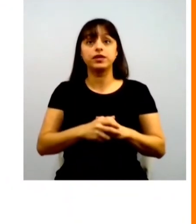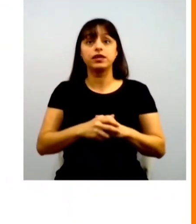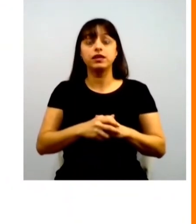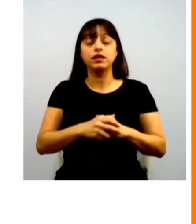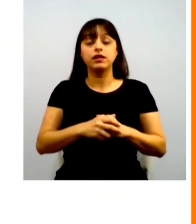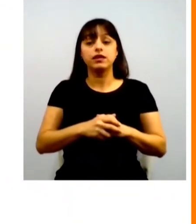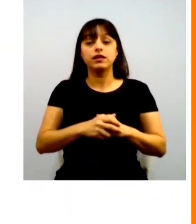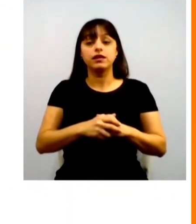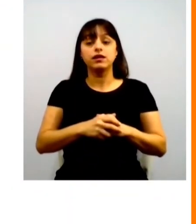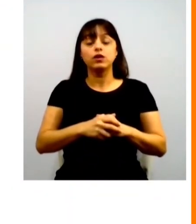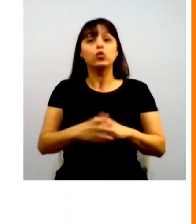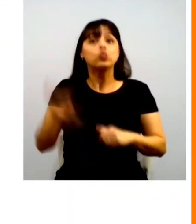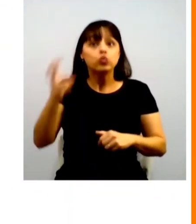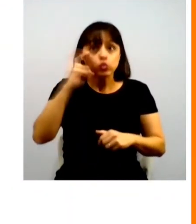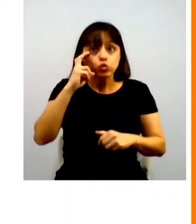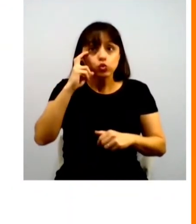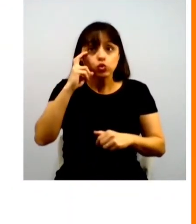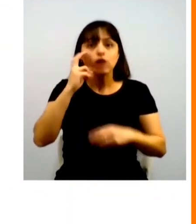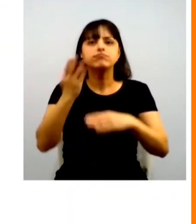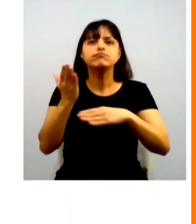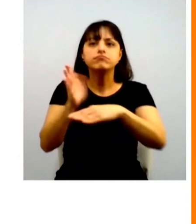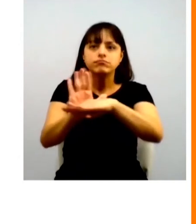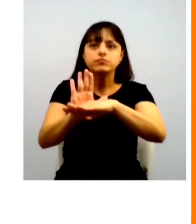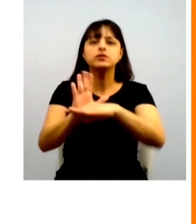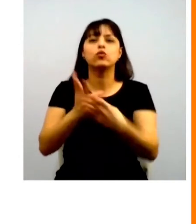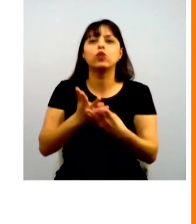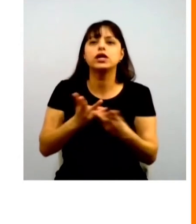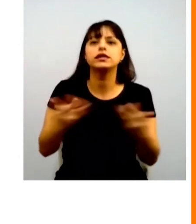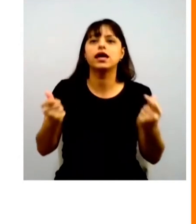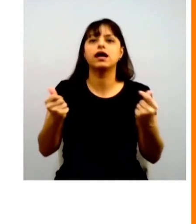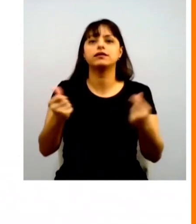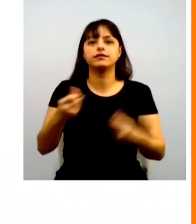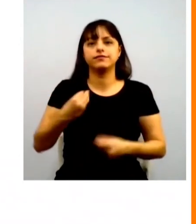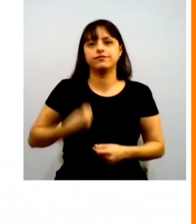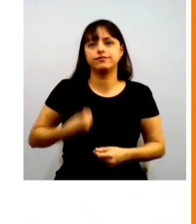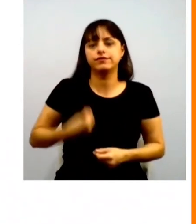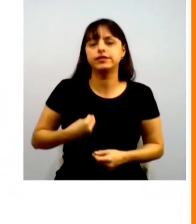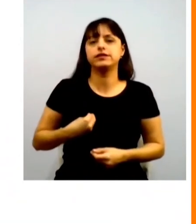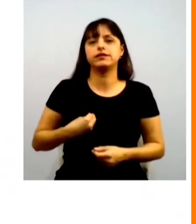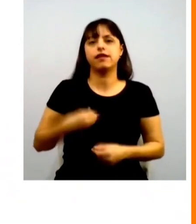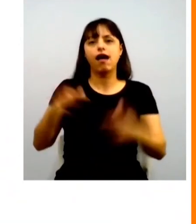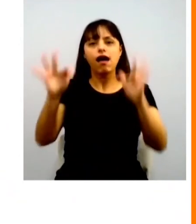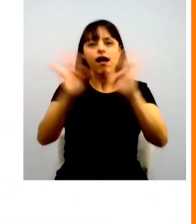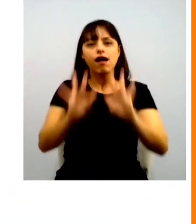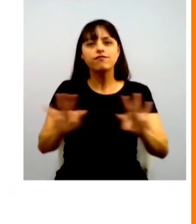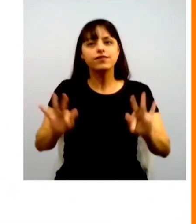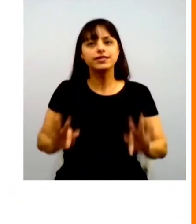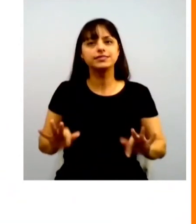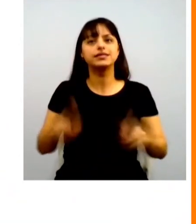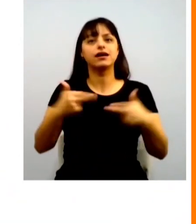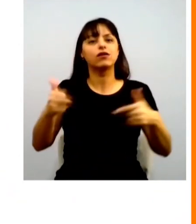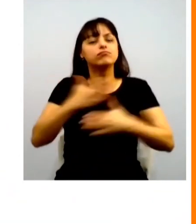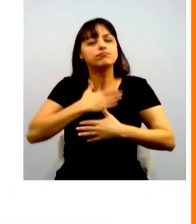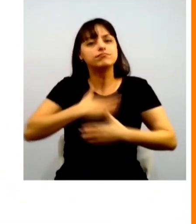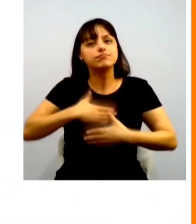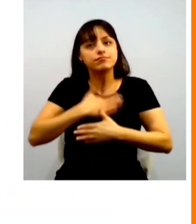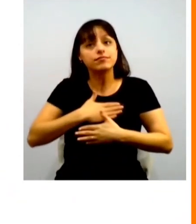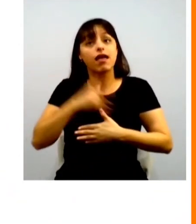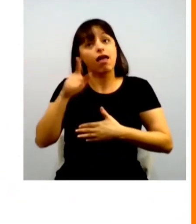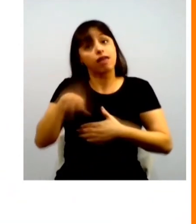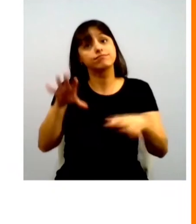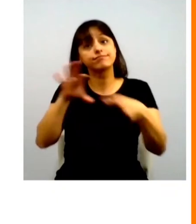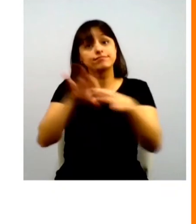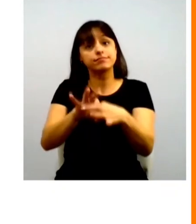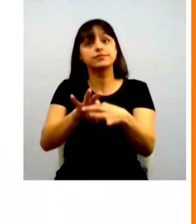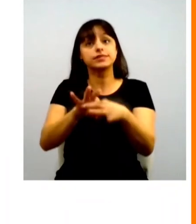qualidade de vida e até a felicidade está muito relacionada com o tema da